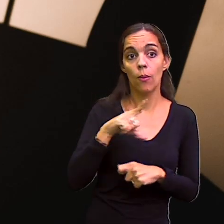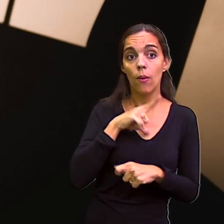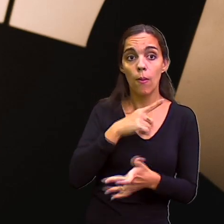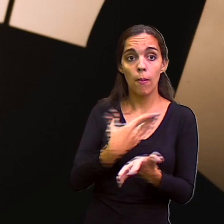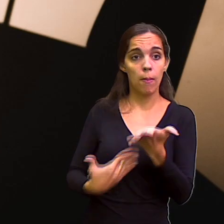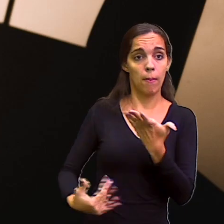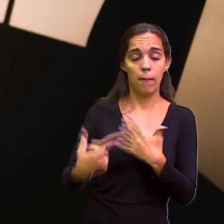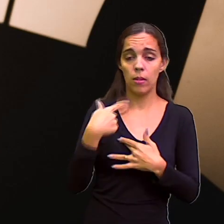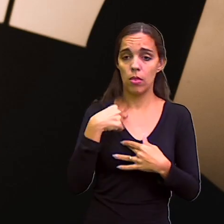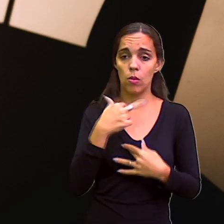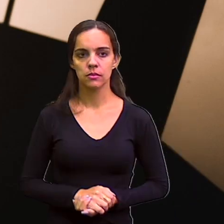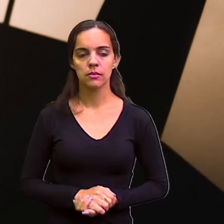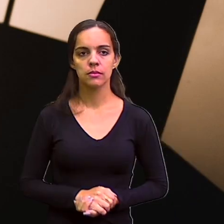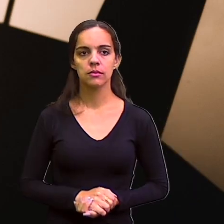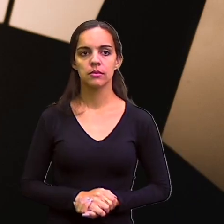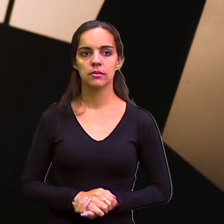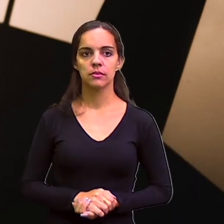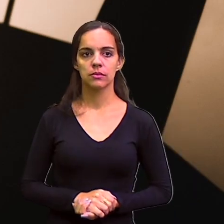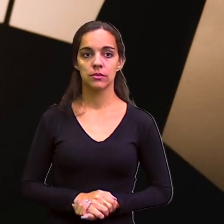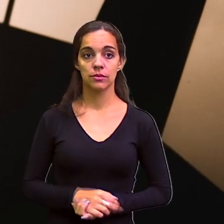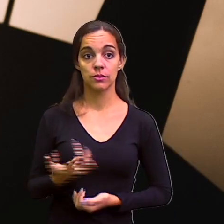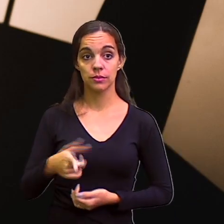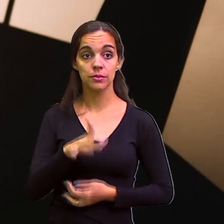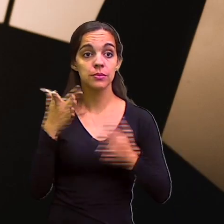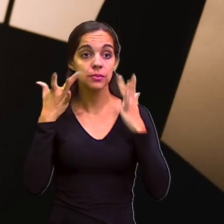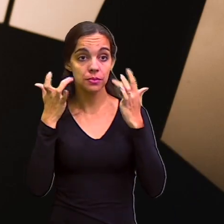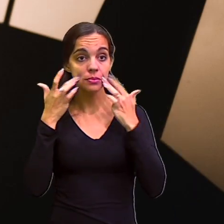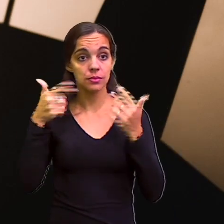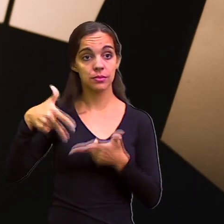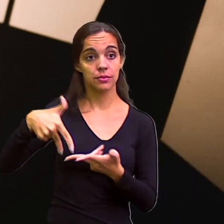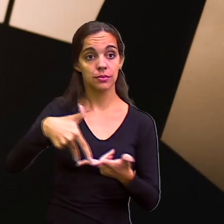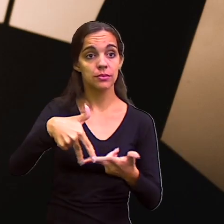saídas das sombras na tela. No teatro de sombra, o